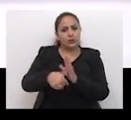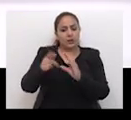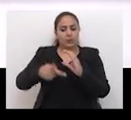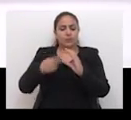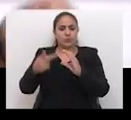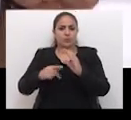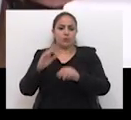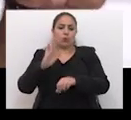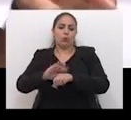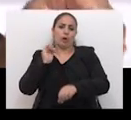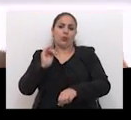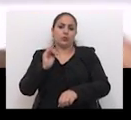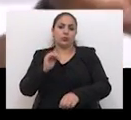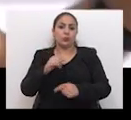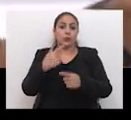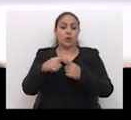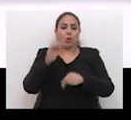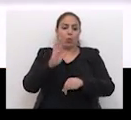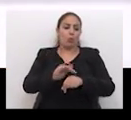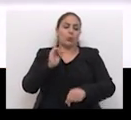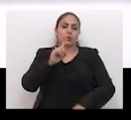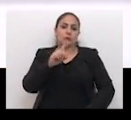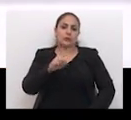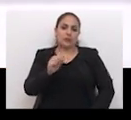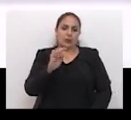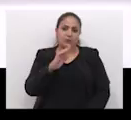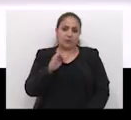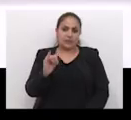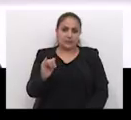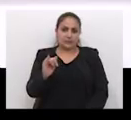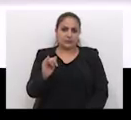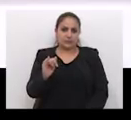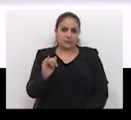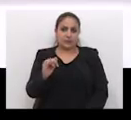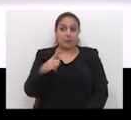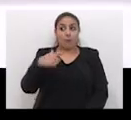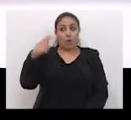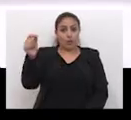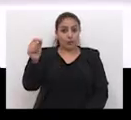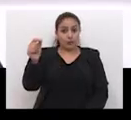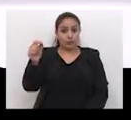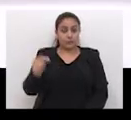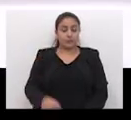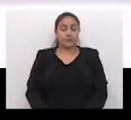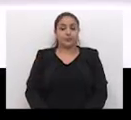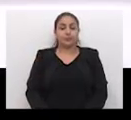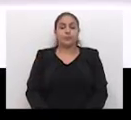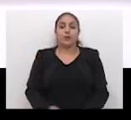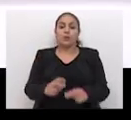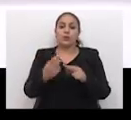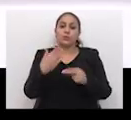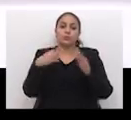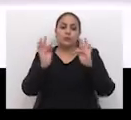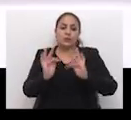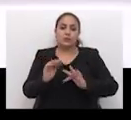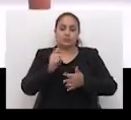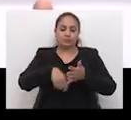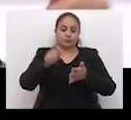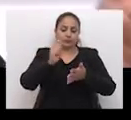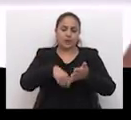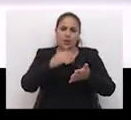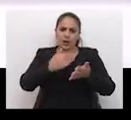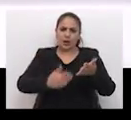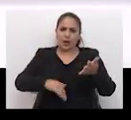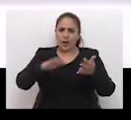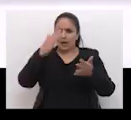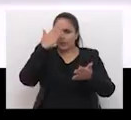do Legislativo que a Comercial Zafari estaria saindo de Passo Fundo. Então esse é o intuito principal. Estou muito feliz com a assinatura da maioria dos colegas vereadores. Acredito